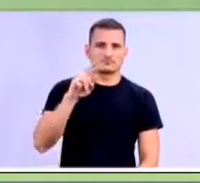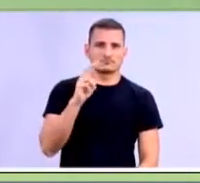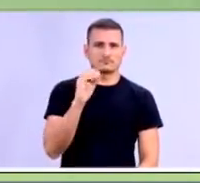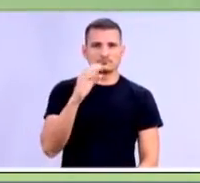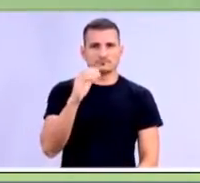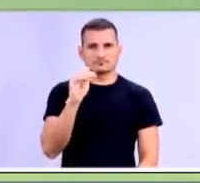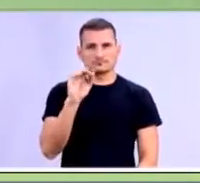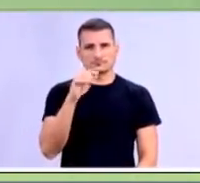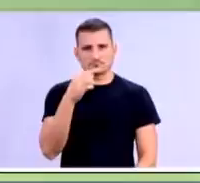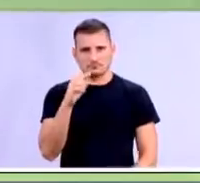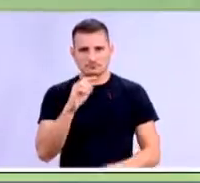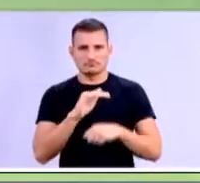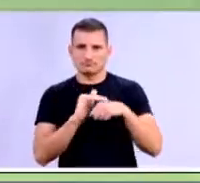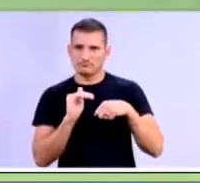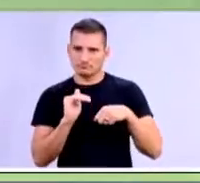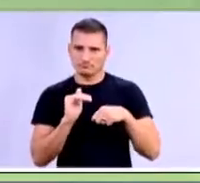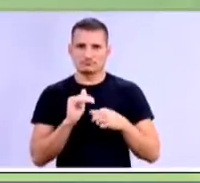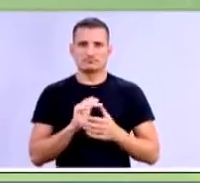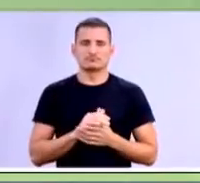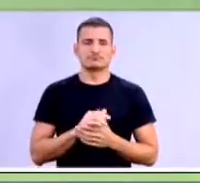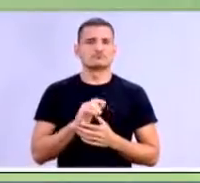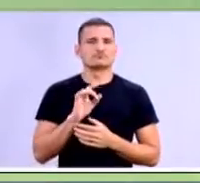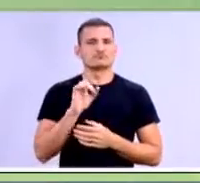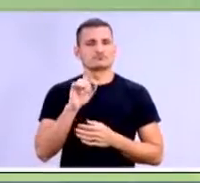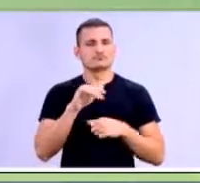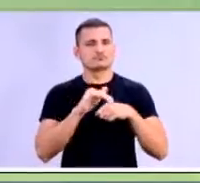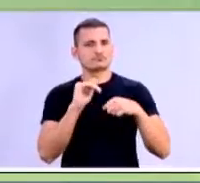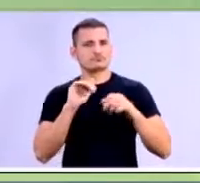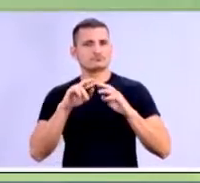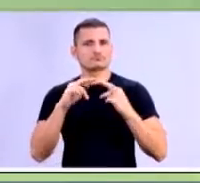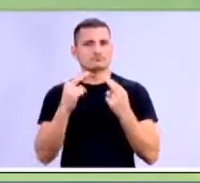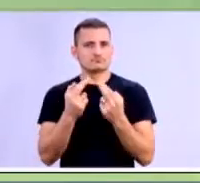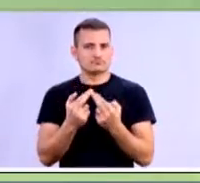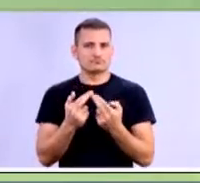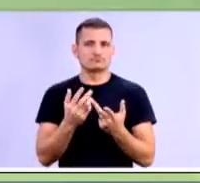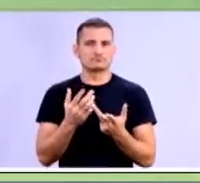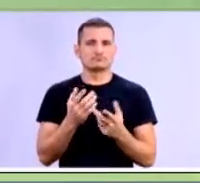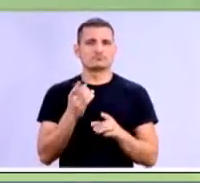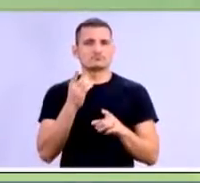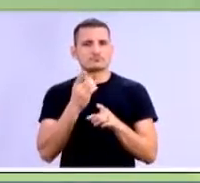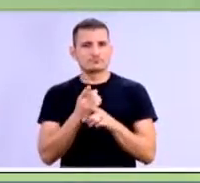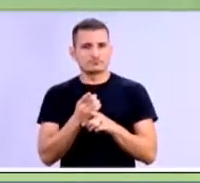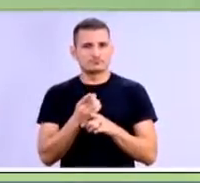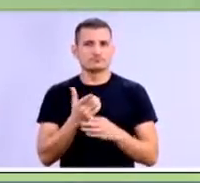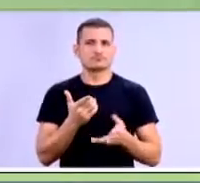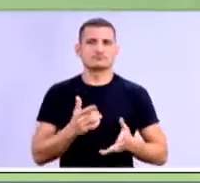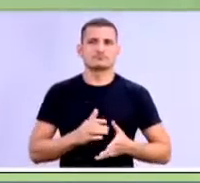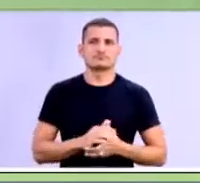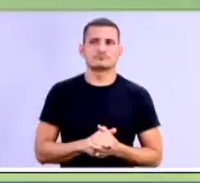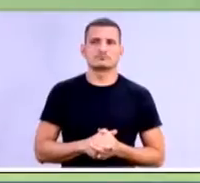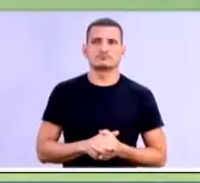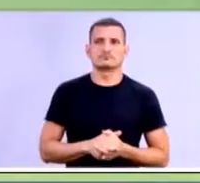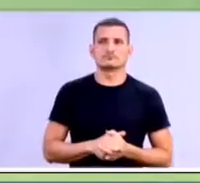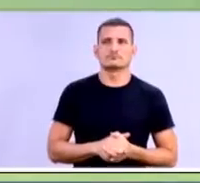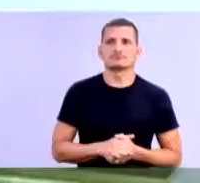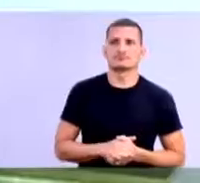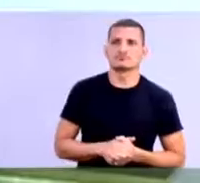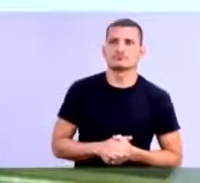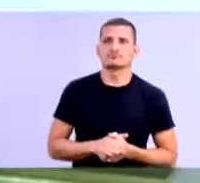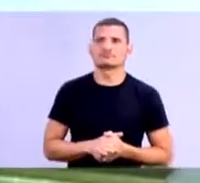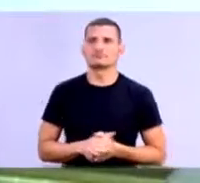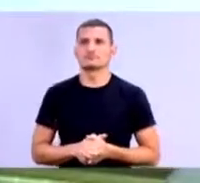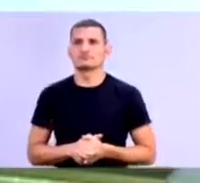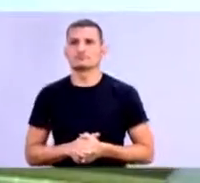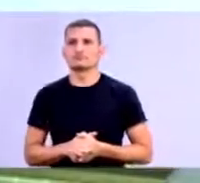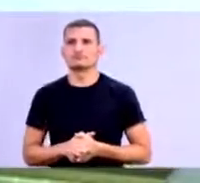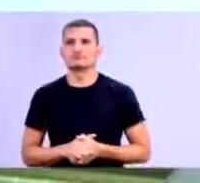a convocação é quando alguém é chamado para participar de uma reunião, de um encontro, um